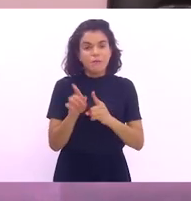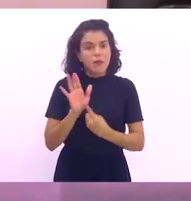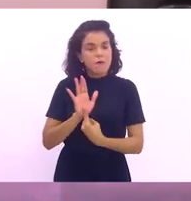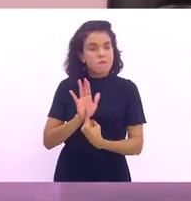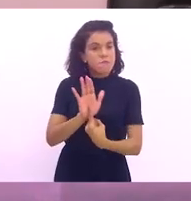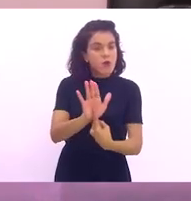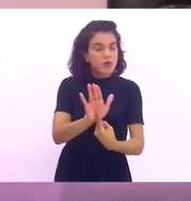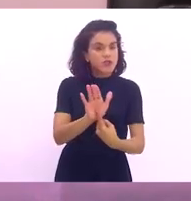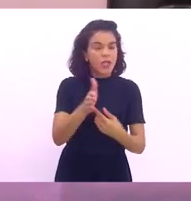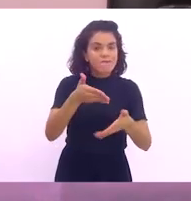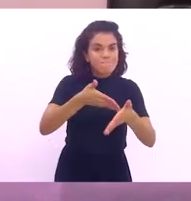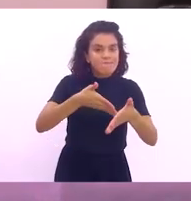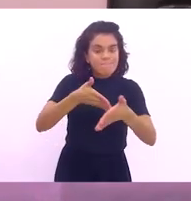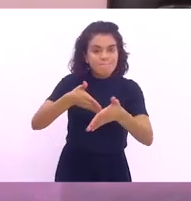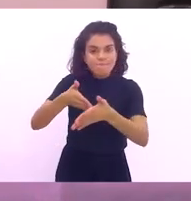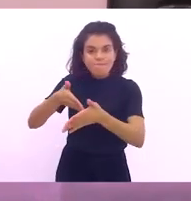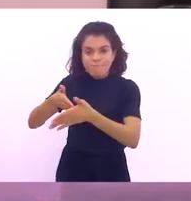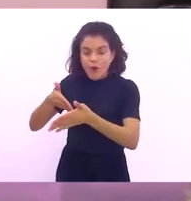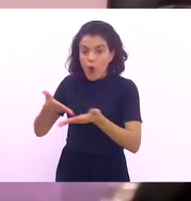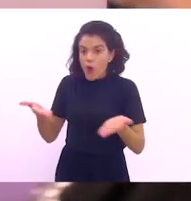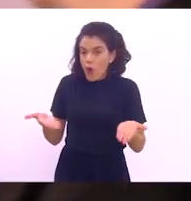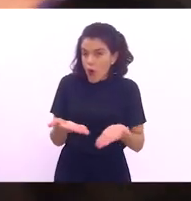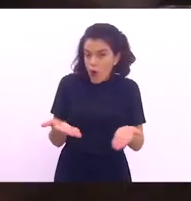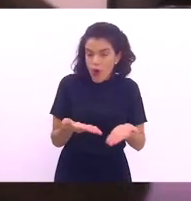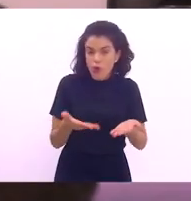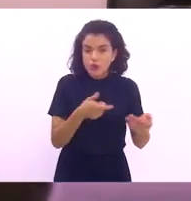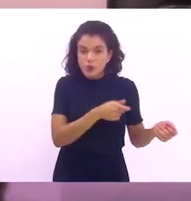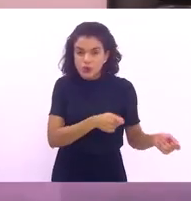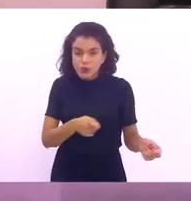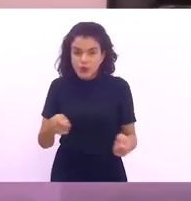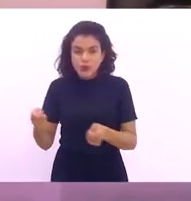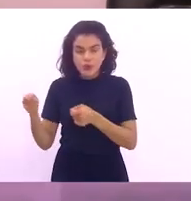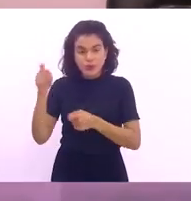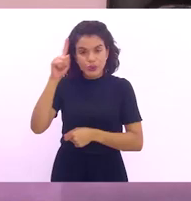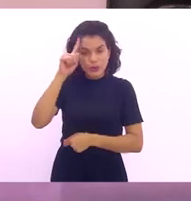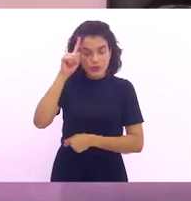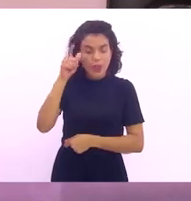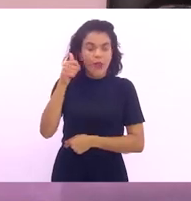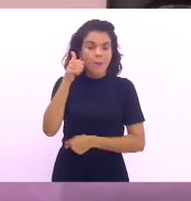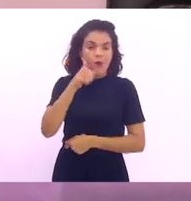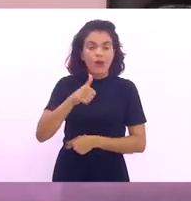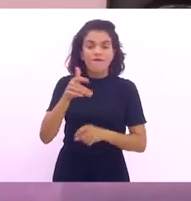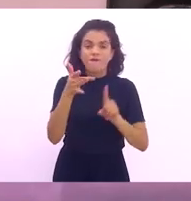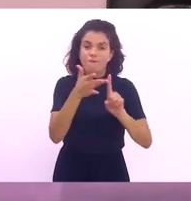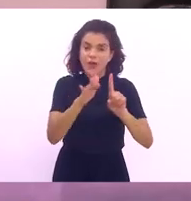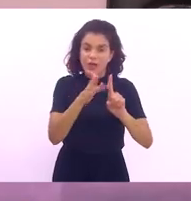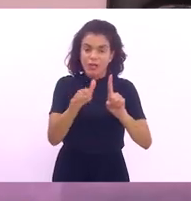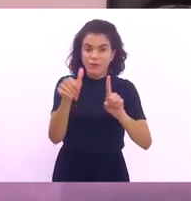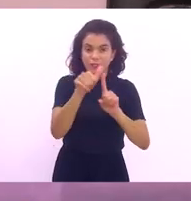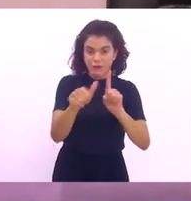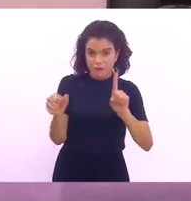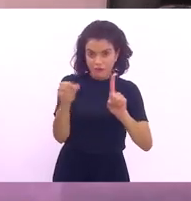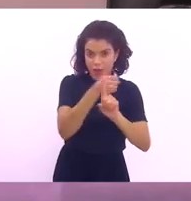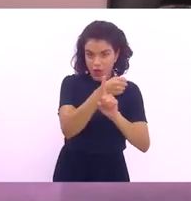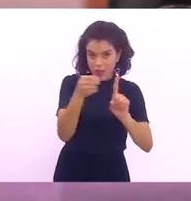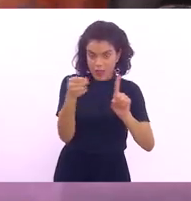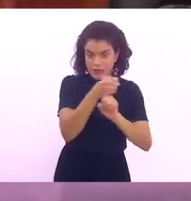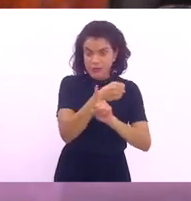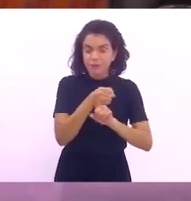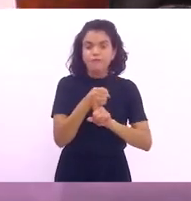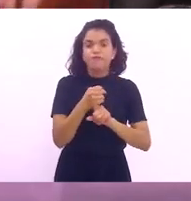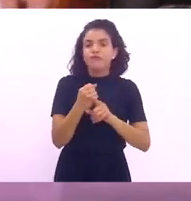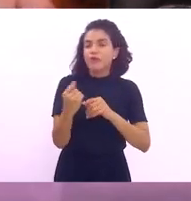os entraves hoje nos cotidianos das Mulheres vítimas de violência no âmbito dos